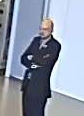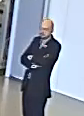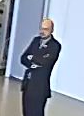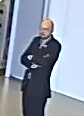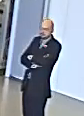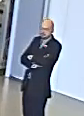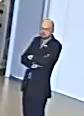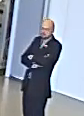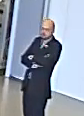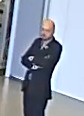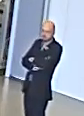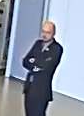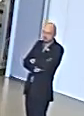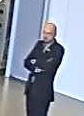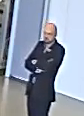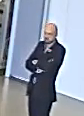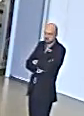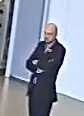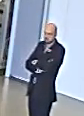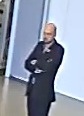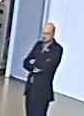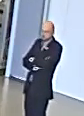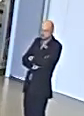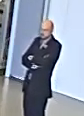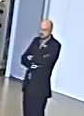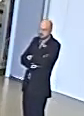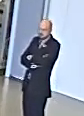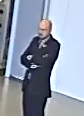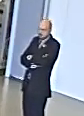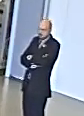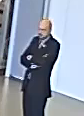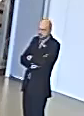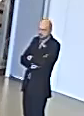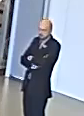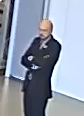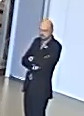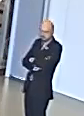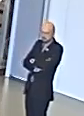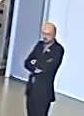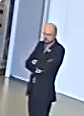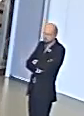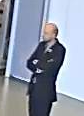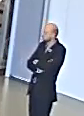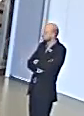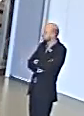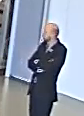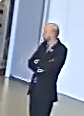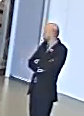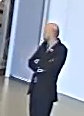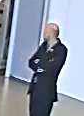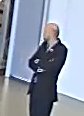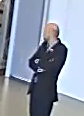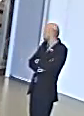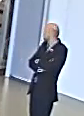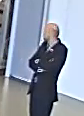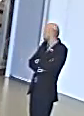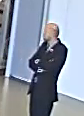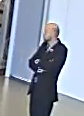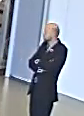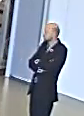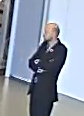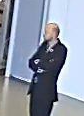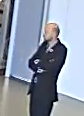o cadastramento. Então, o que, que o Sindipaz, que é a entidade hoje representante das empresas de transporte intermunicipal,